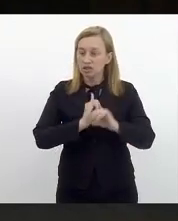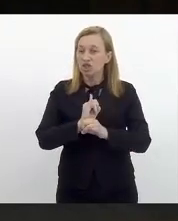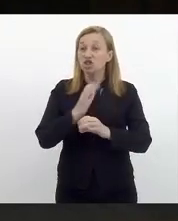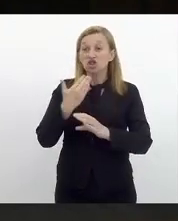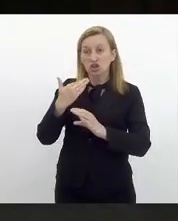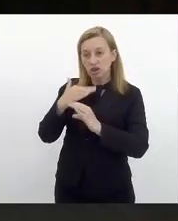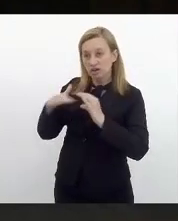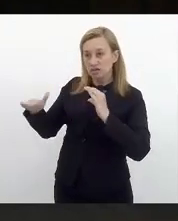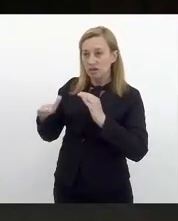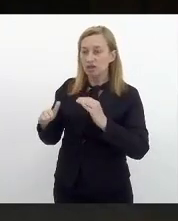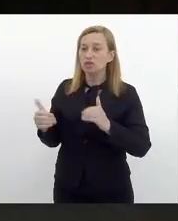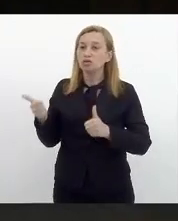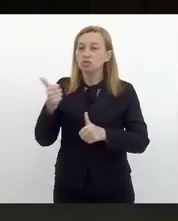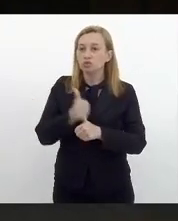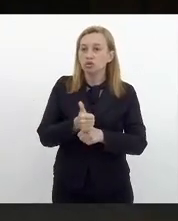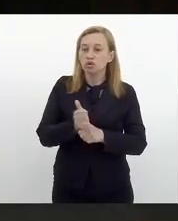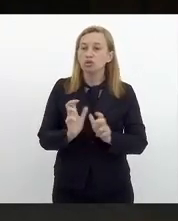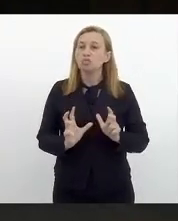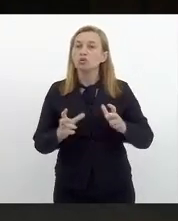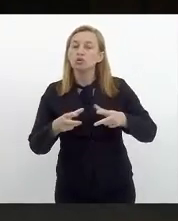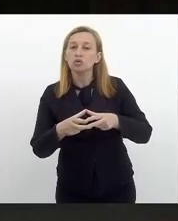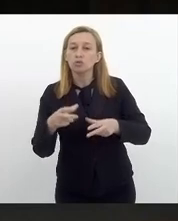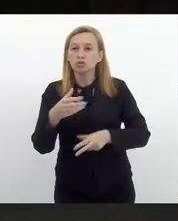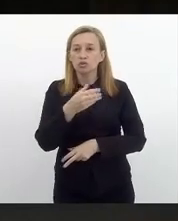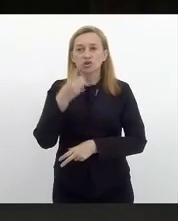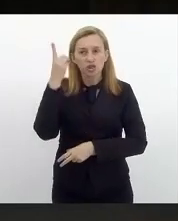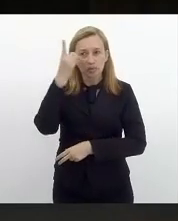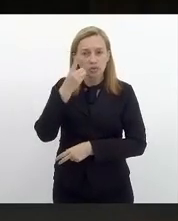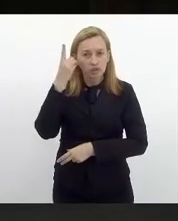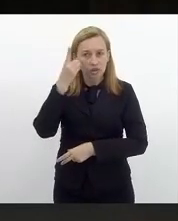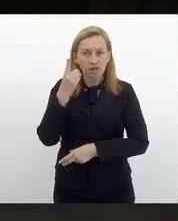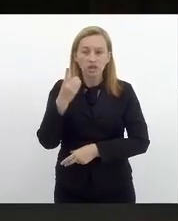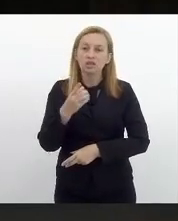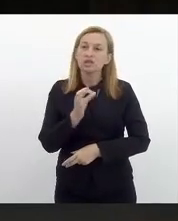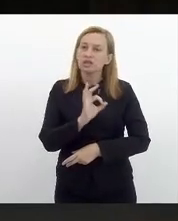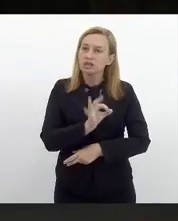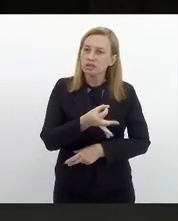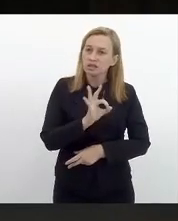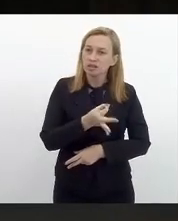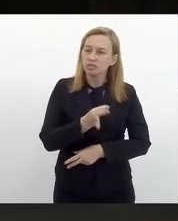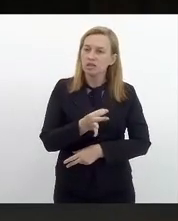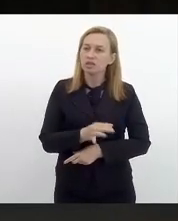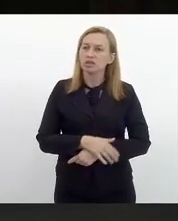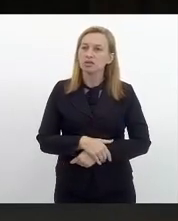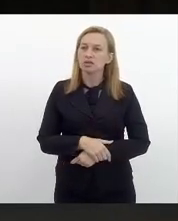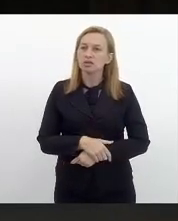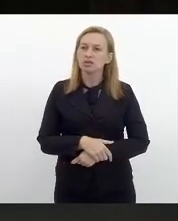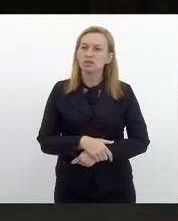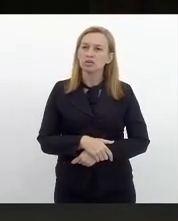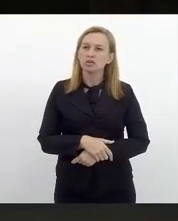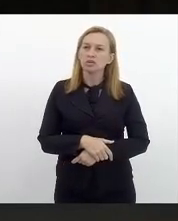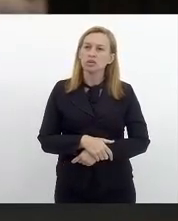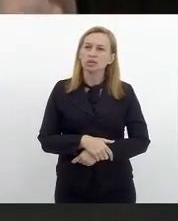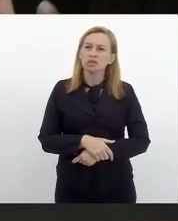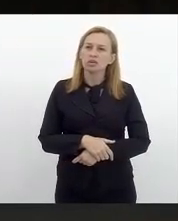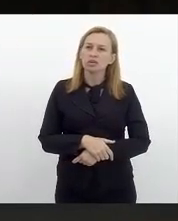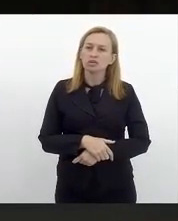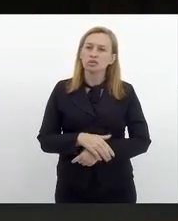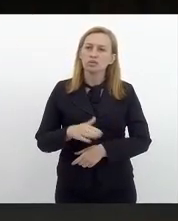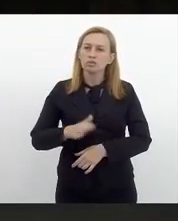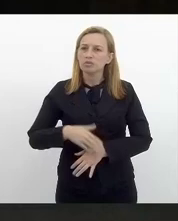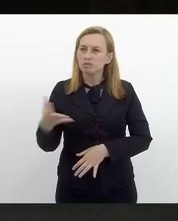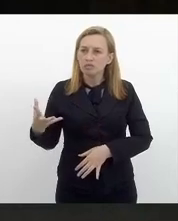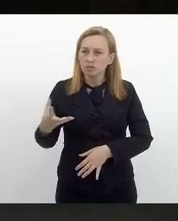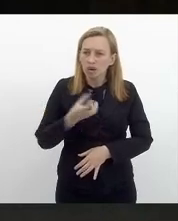já tínhamos enviado substitutivos para o grupo de Deputado que algo obviamente o mais